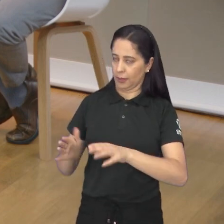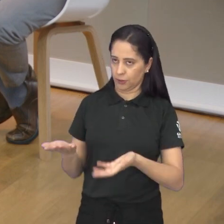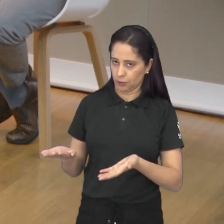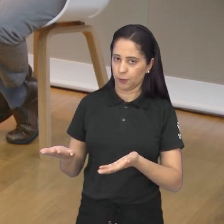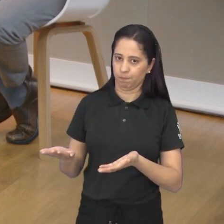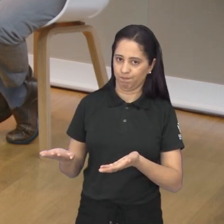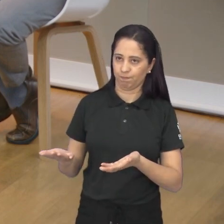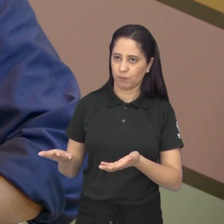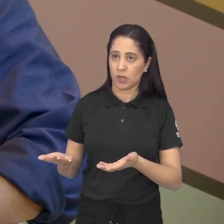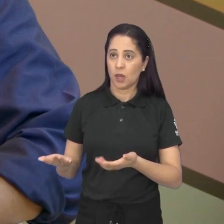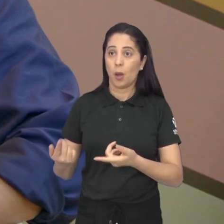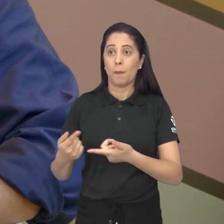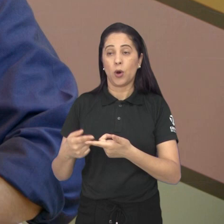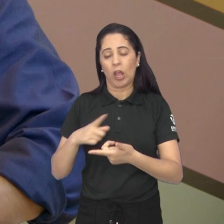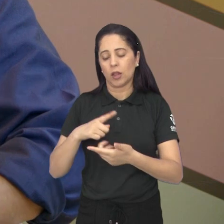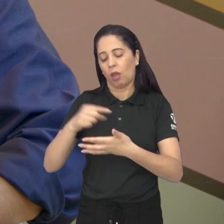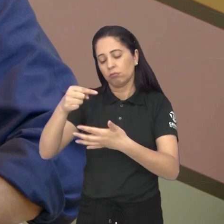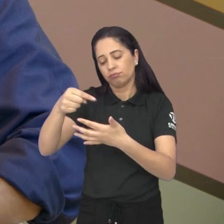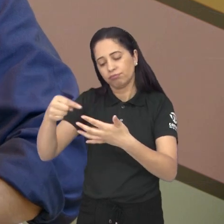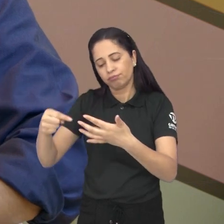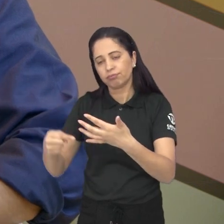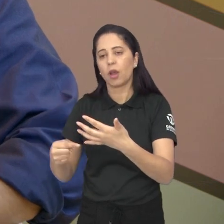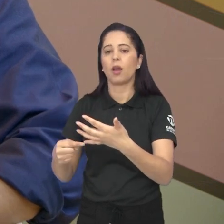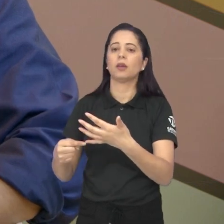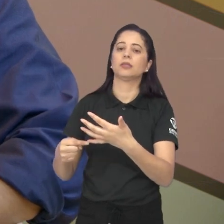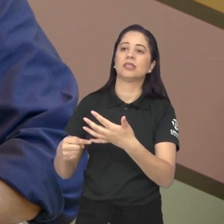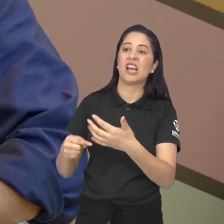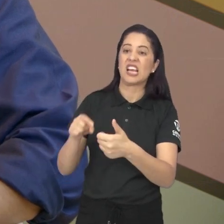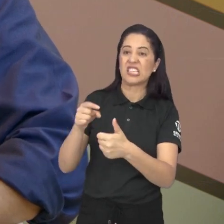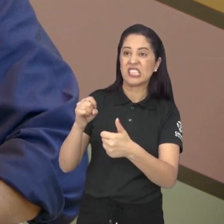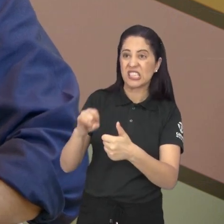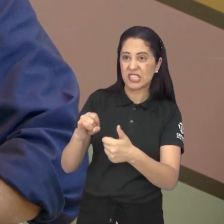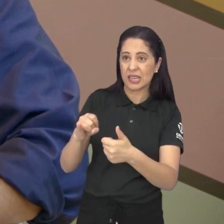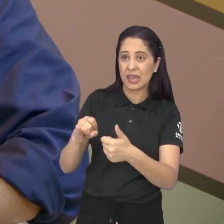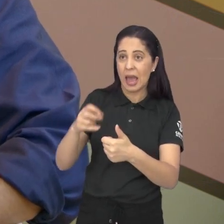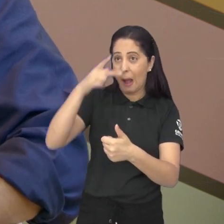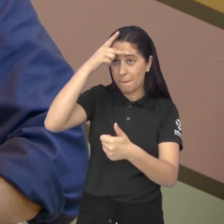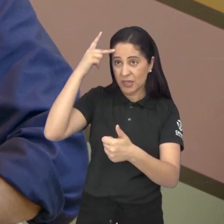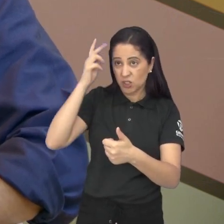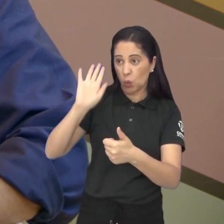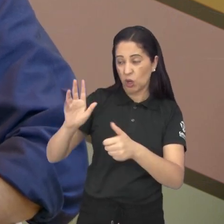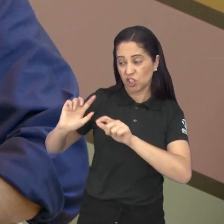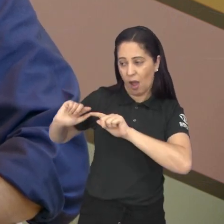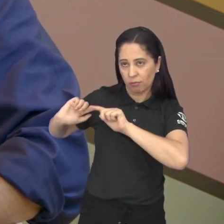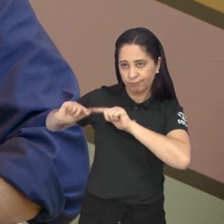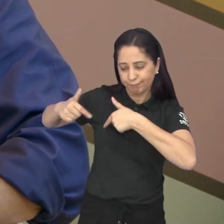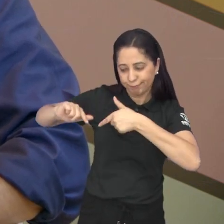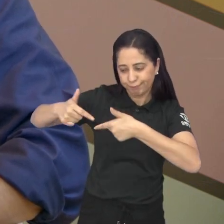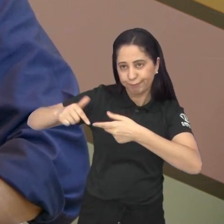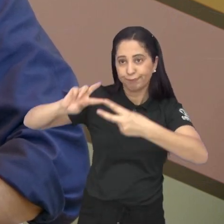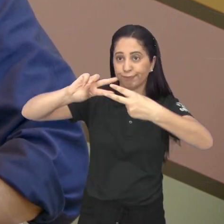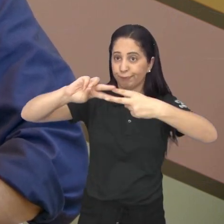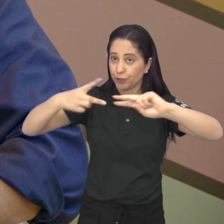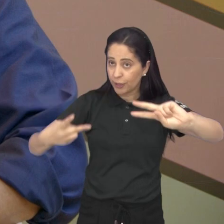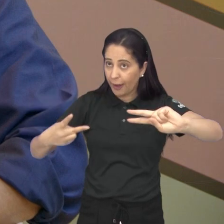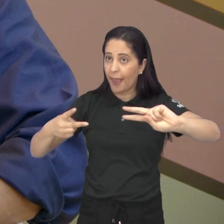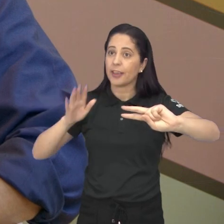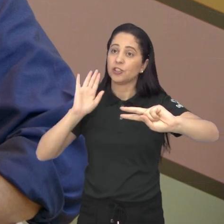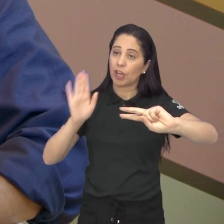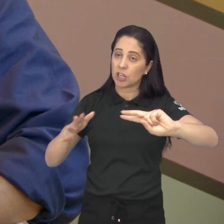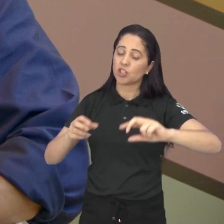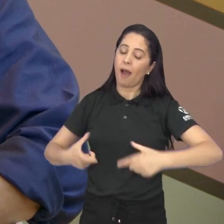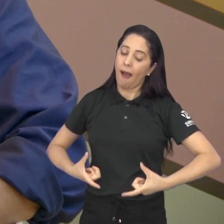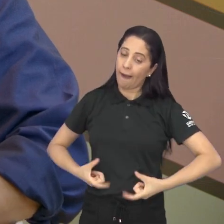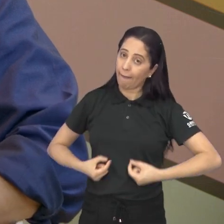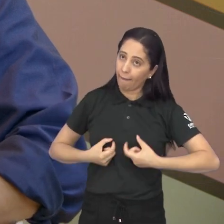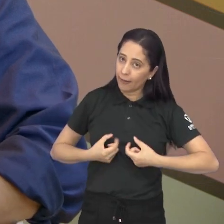Depende um pouquinho, né? Depende dos fatores de risco. Então, assim, para quem tem histórico familiar de câncer de intestino, ou seja,